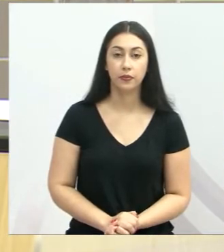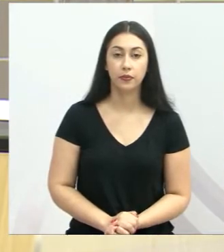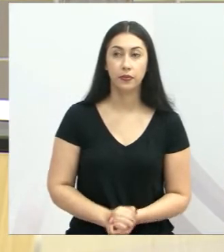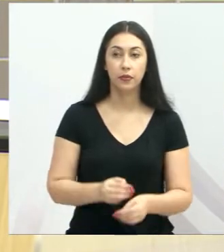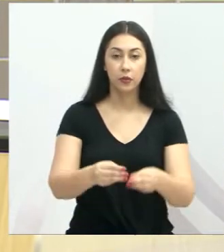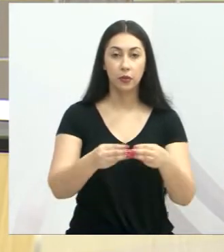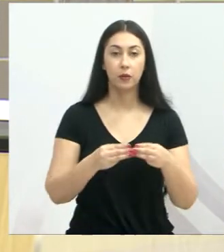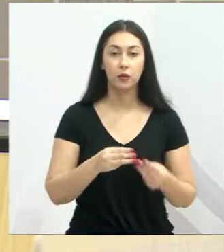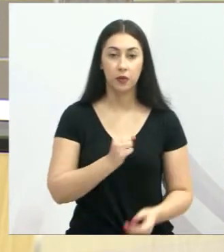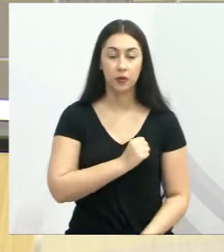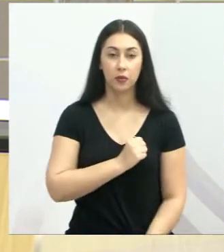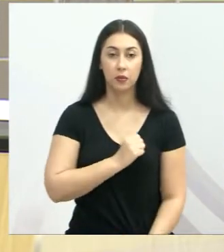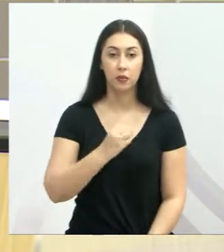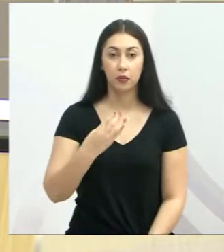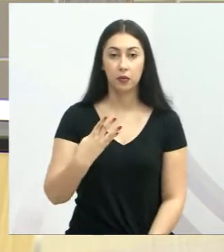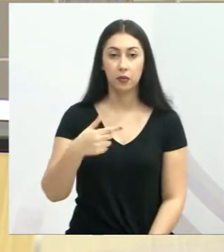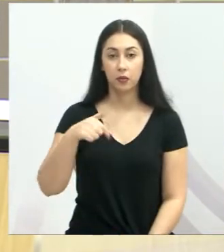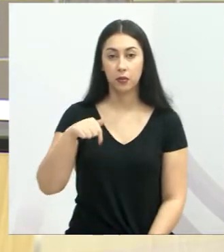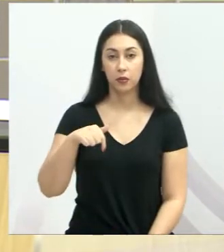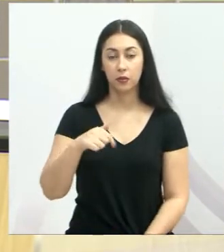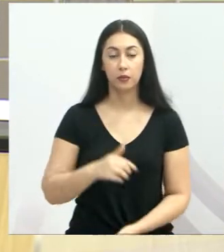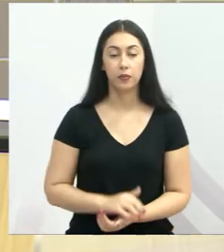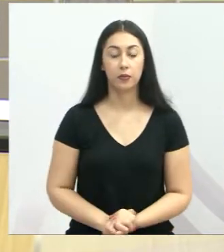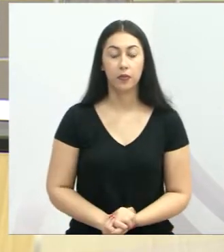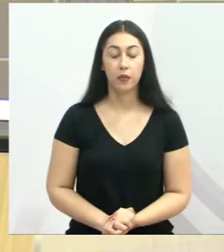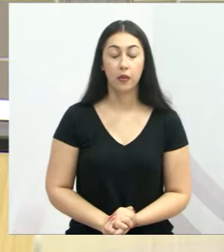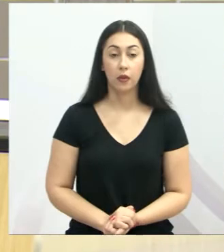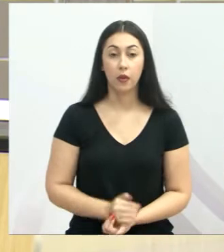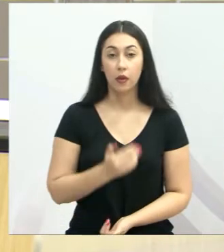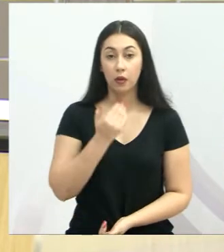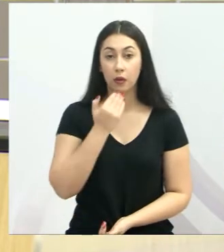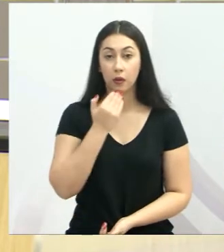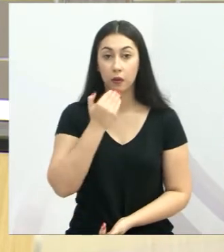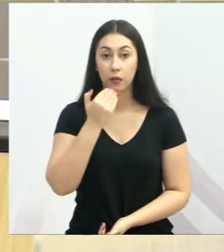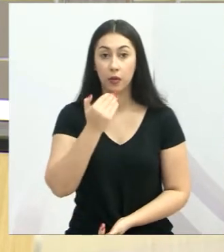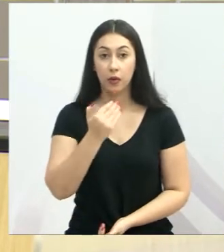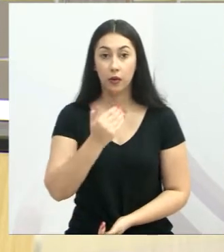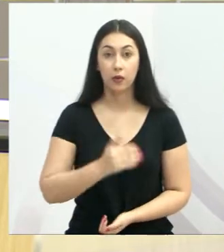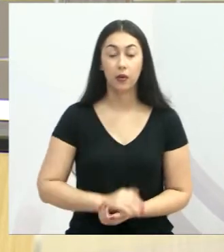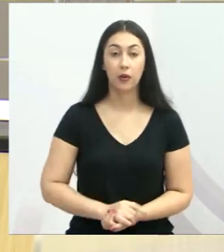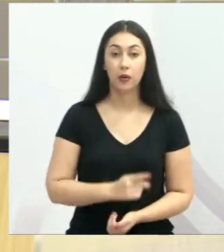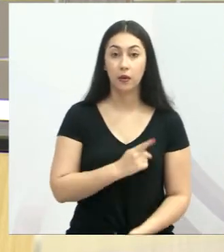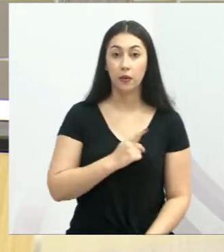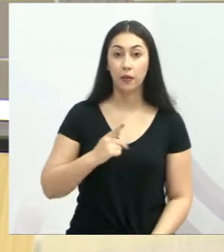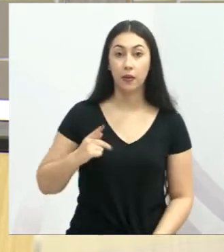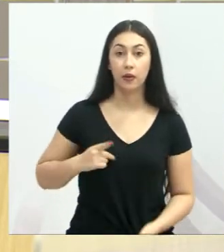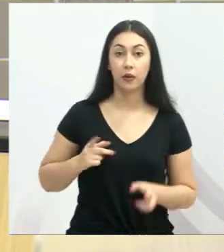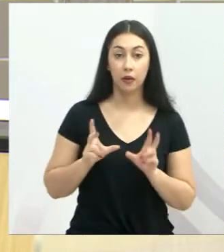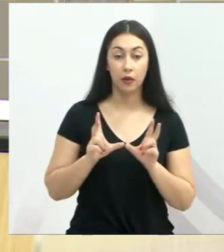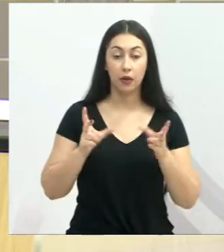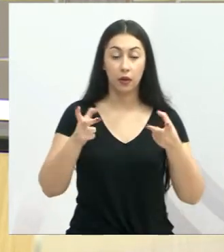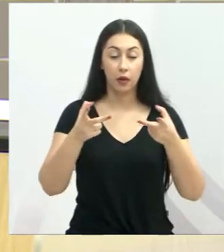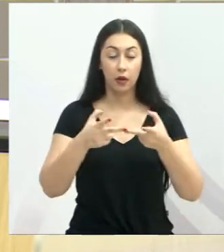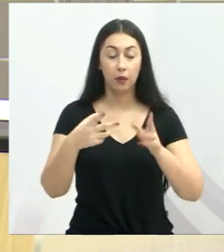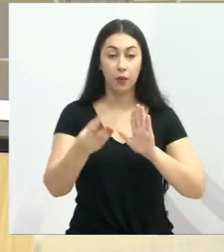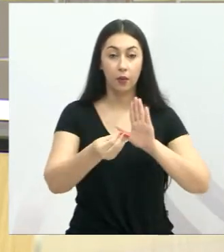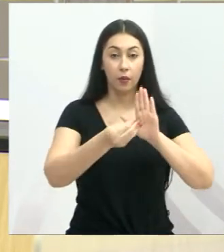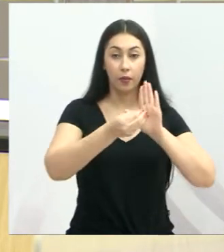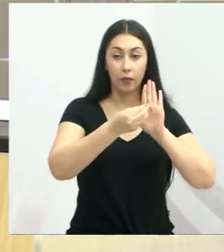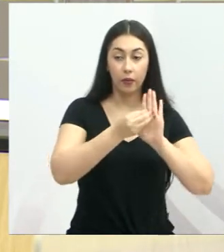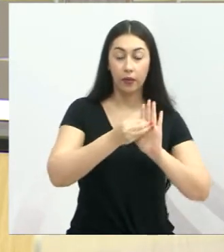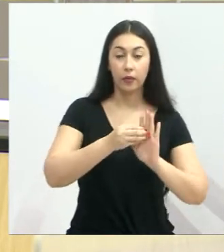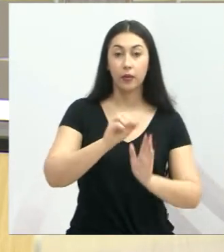Moção 47, 2021. Requeremos, excelentíssimo presidente dessa Casa, cumpridas as formalidades regimentais, seja constatado na ata dos